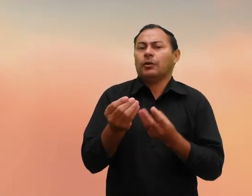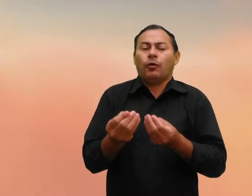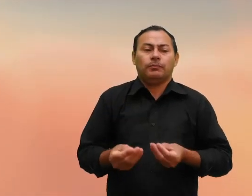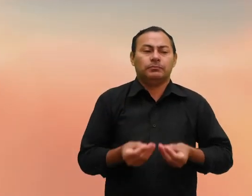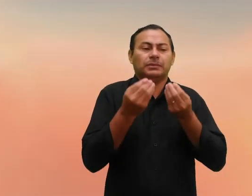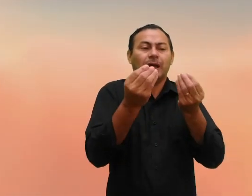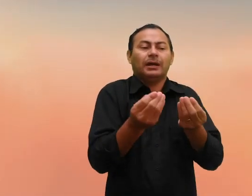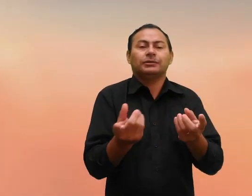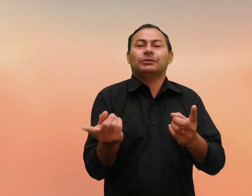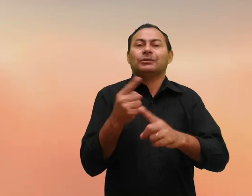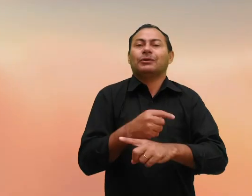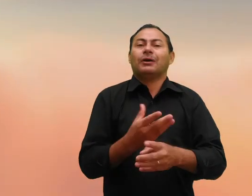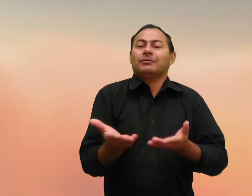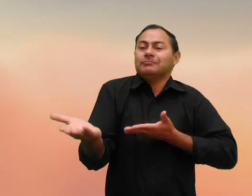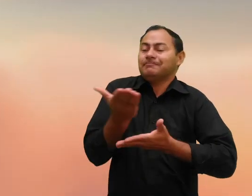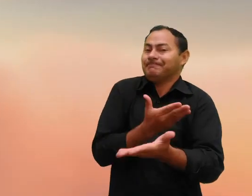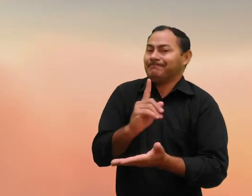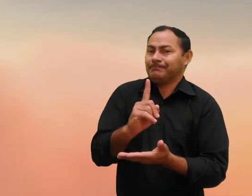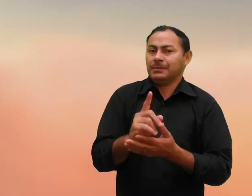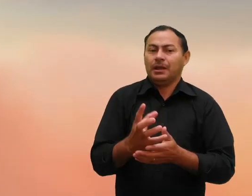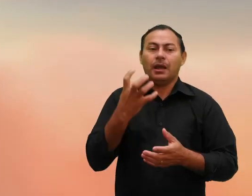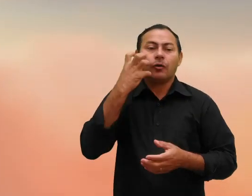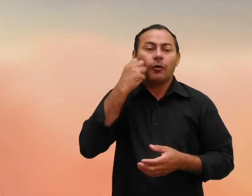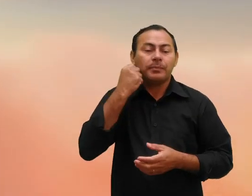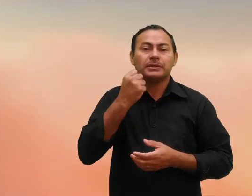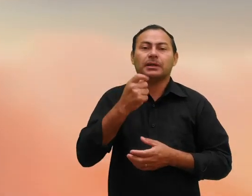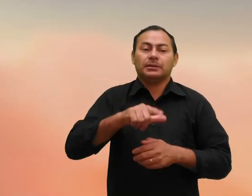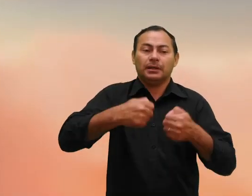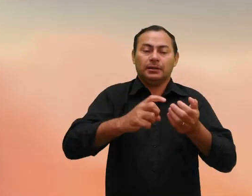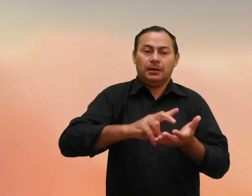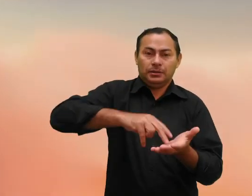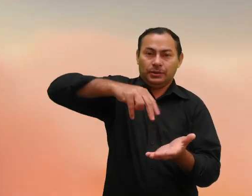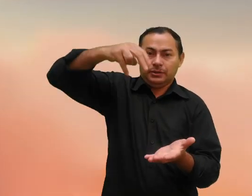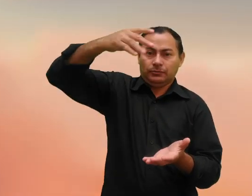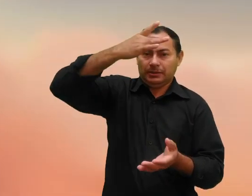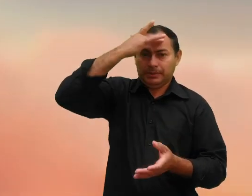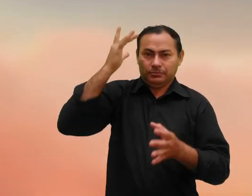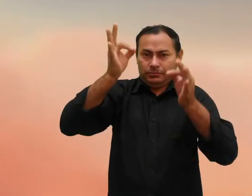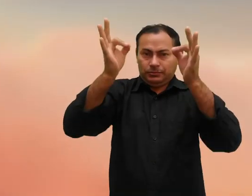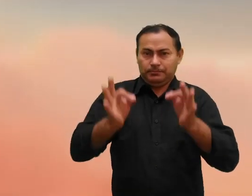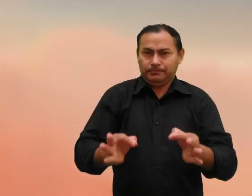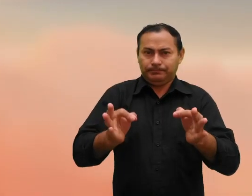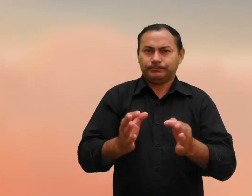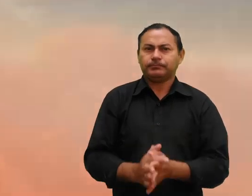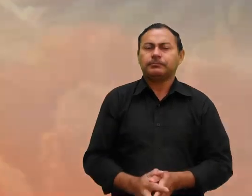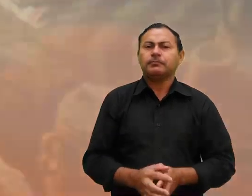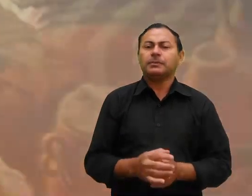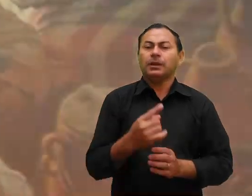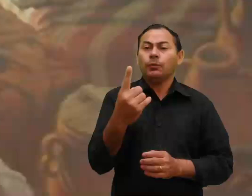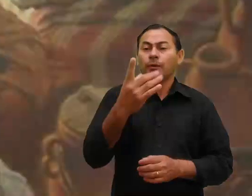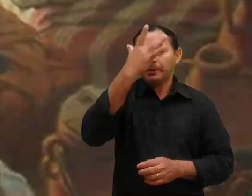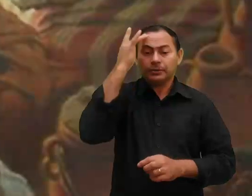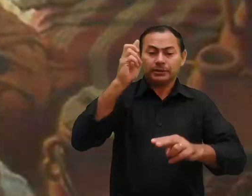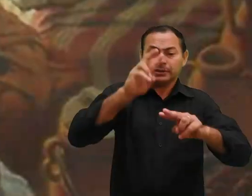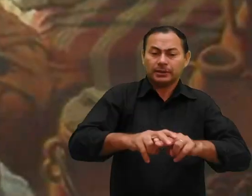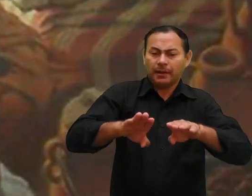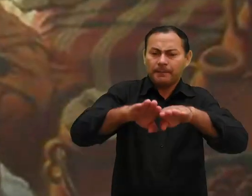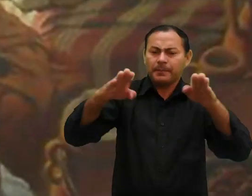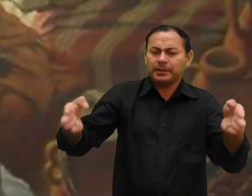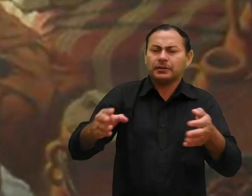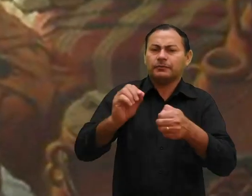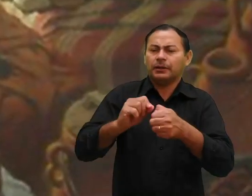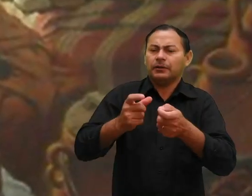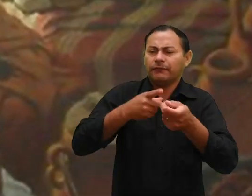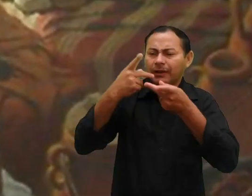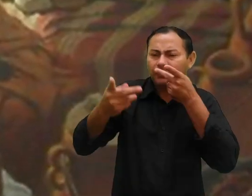não têm como retribuir. A sua recompensa virá na ressurreição dos justos. Um dos que estavam sentados à mesa